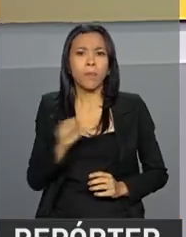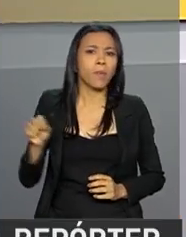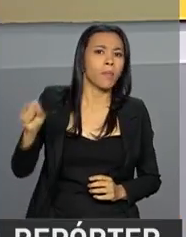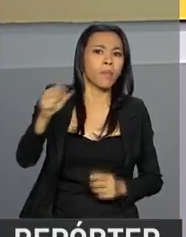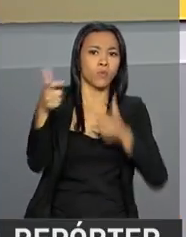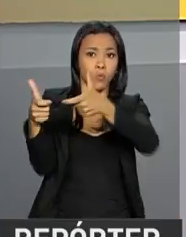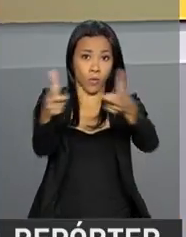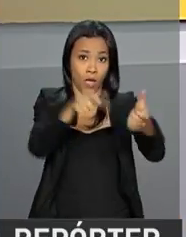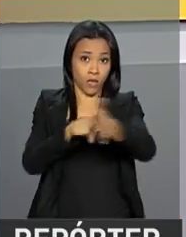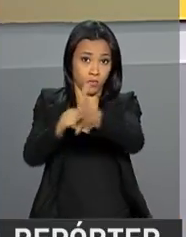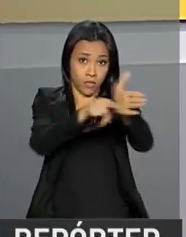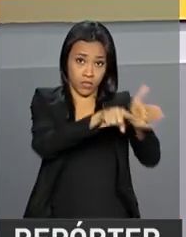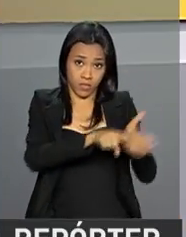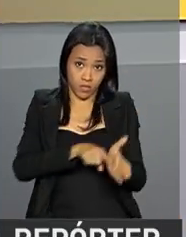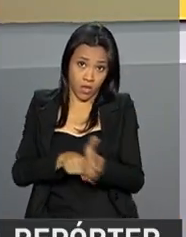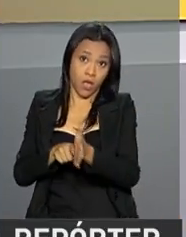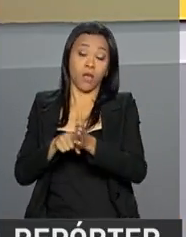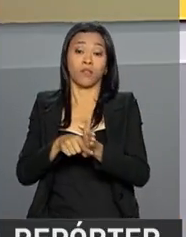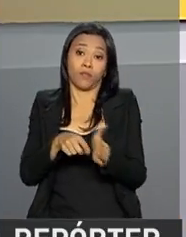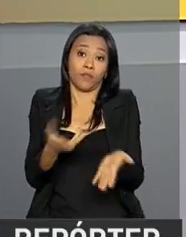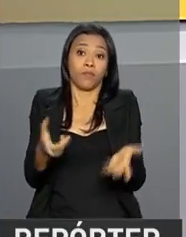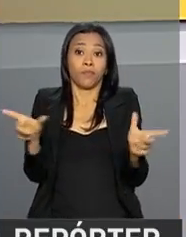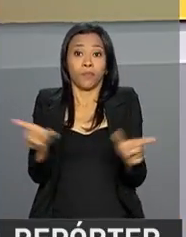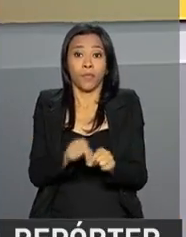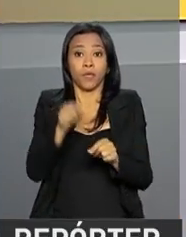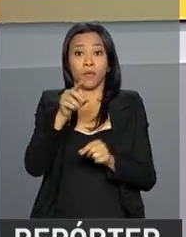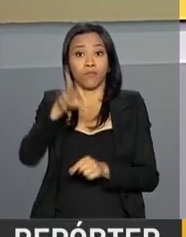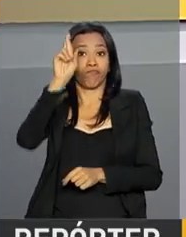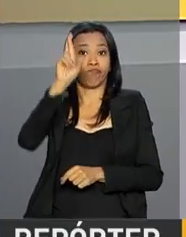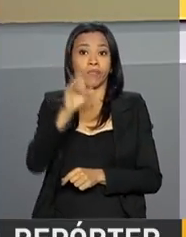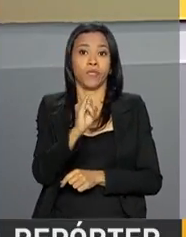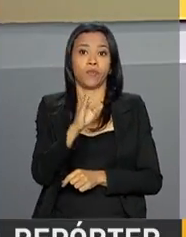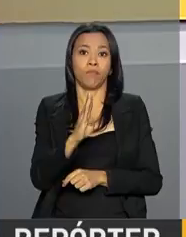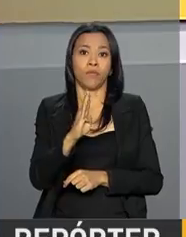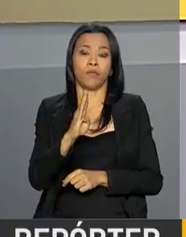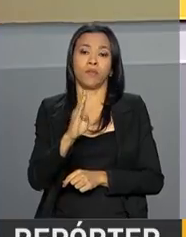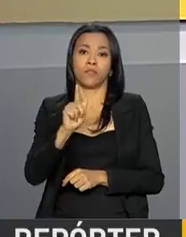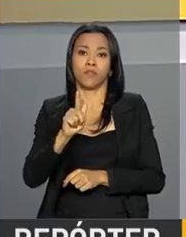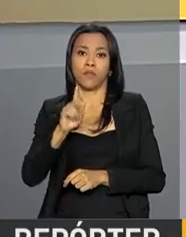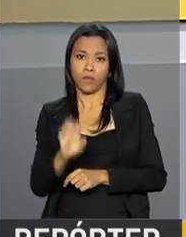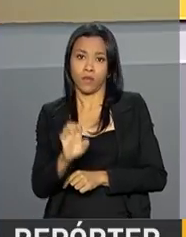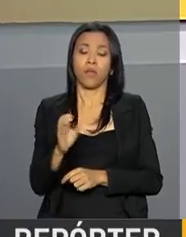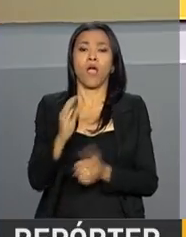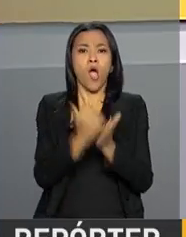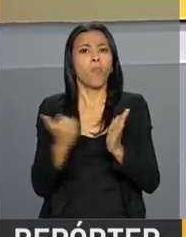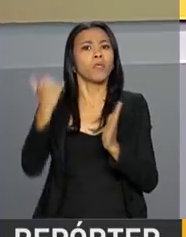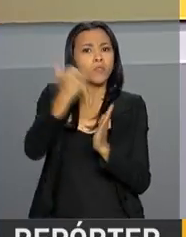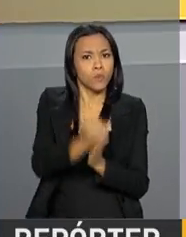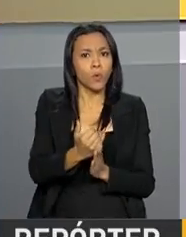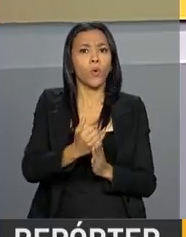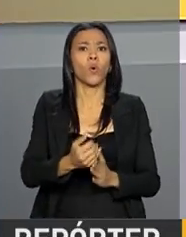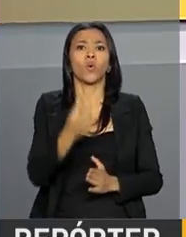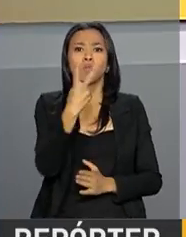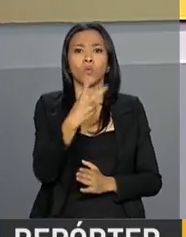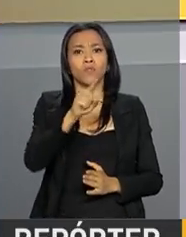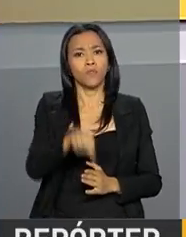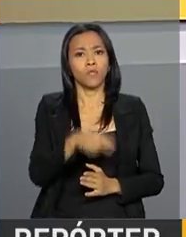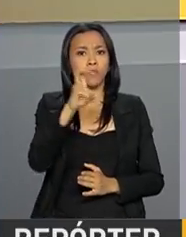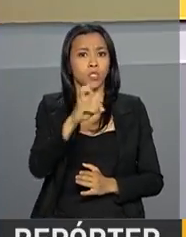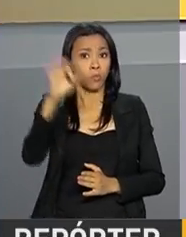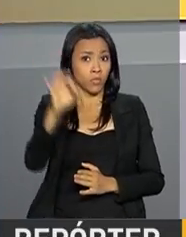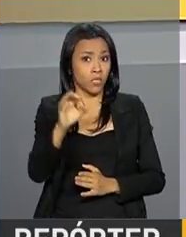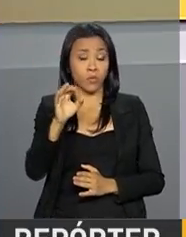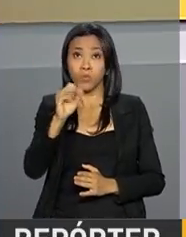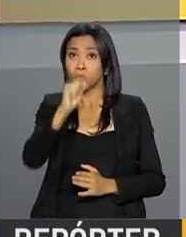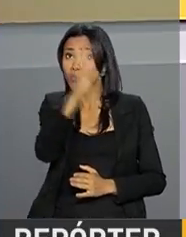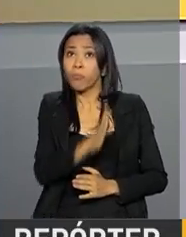pelo ibge na comparação com julho do ano passado a produção da indústria aumentou dois e meio por cento em todo o